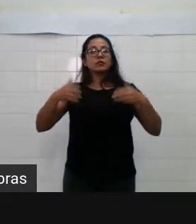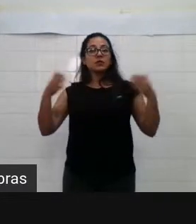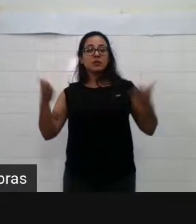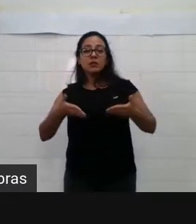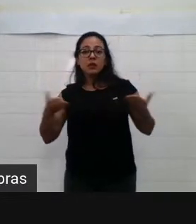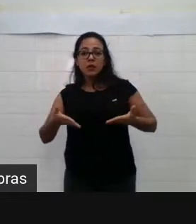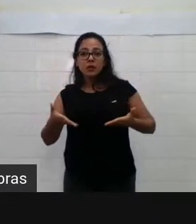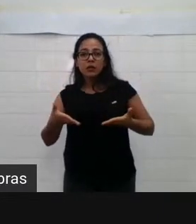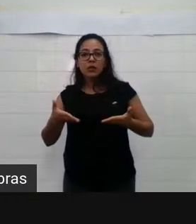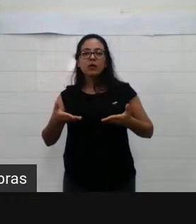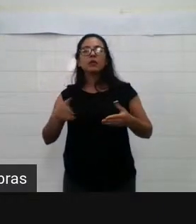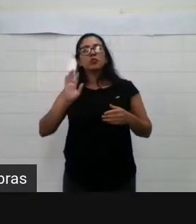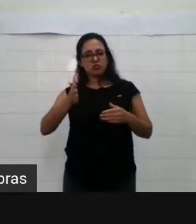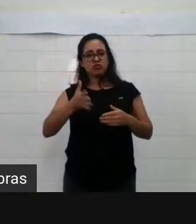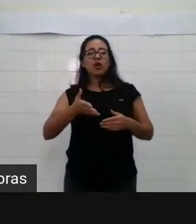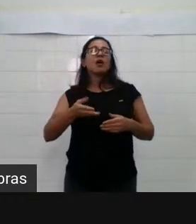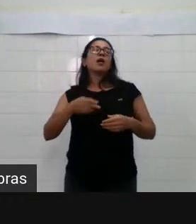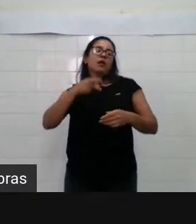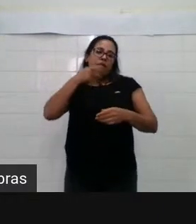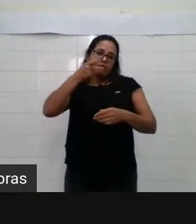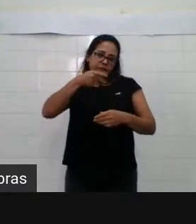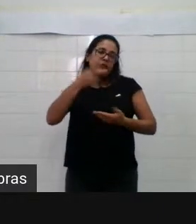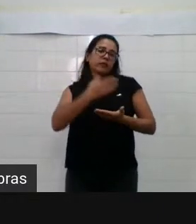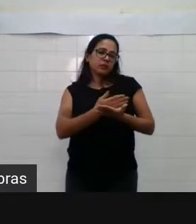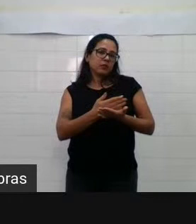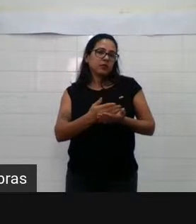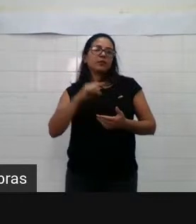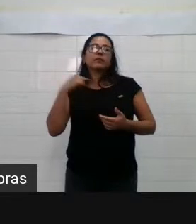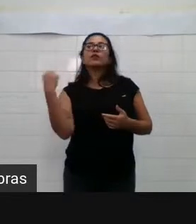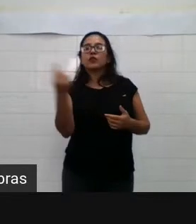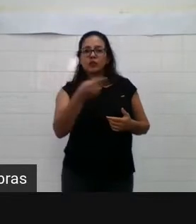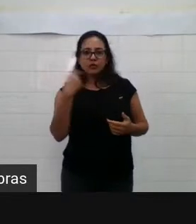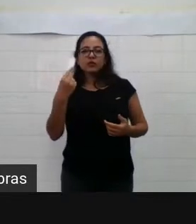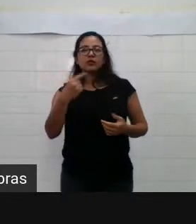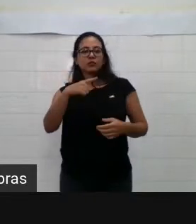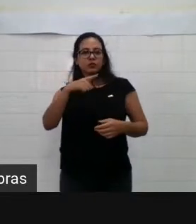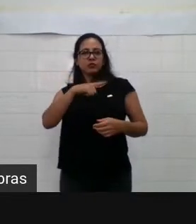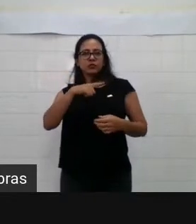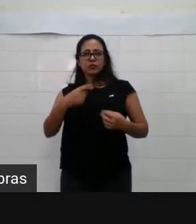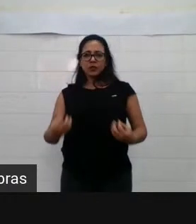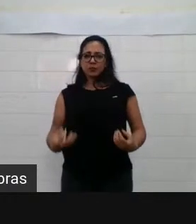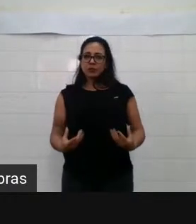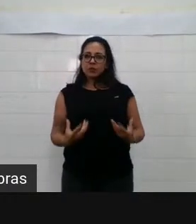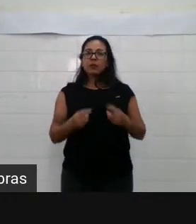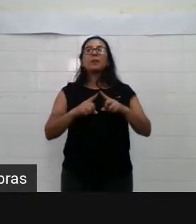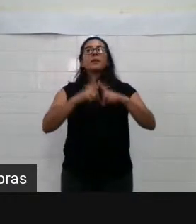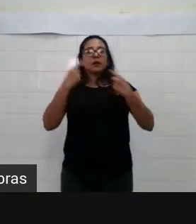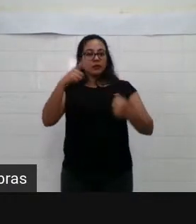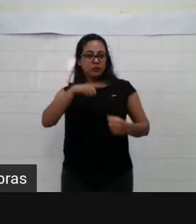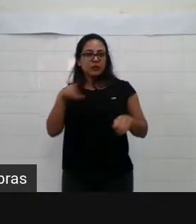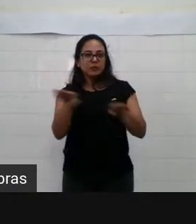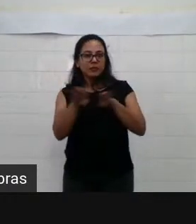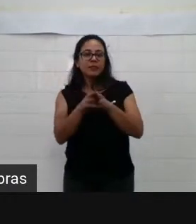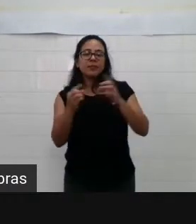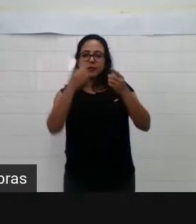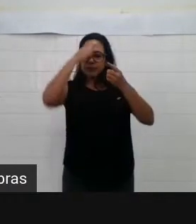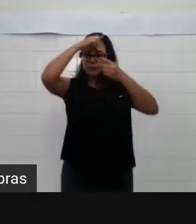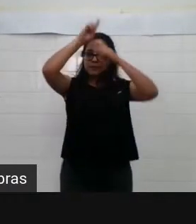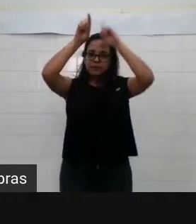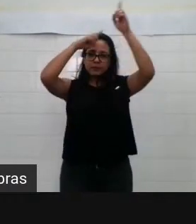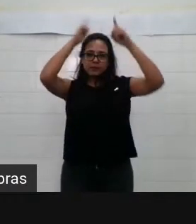como eu iniciei falando, nós não só temos calor, como nós temos ideias. A Conceição diz